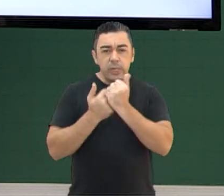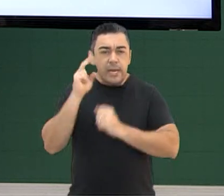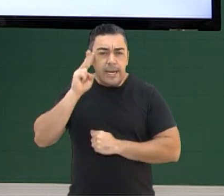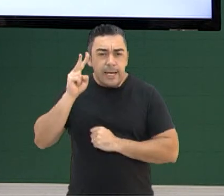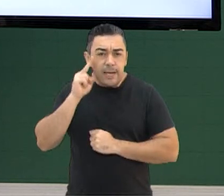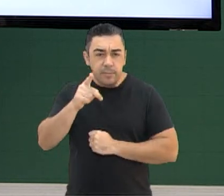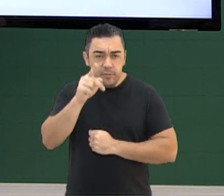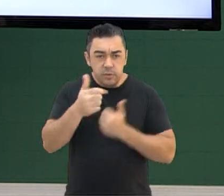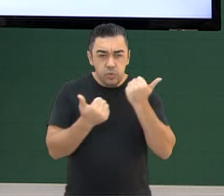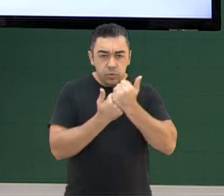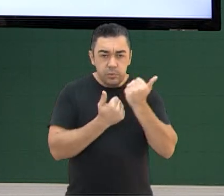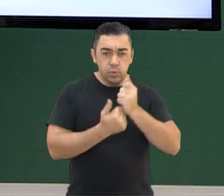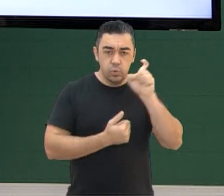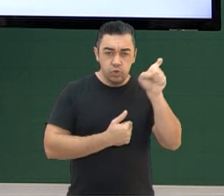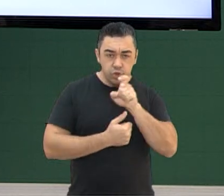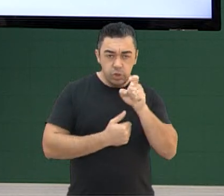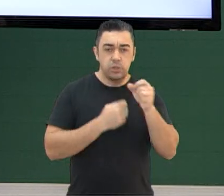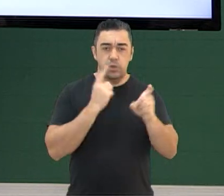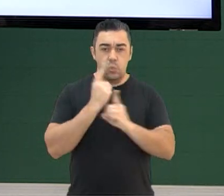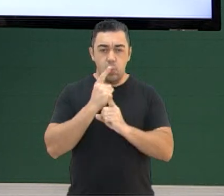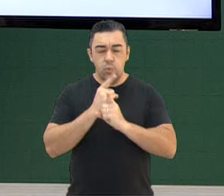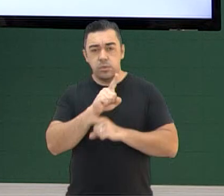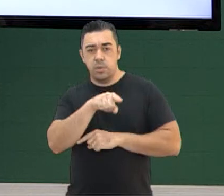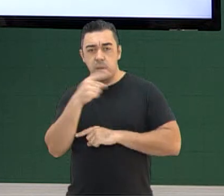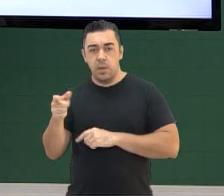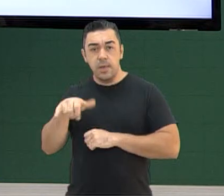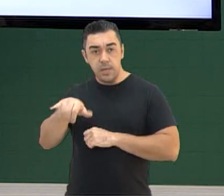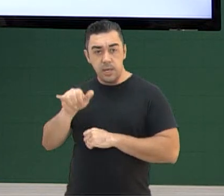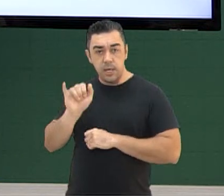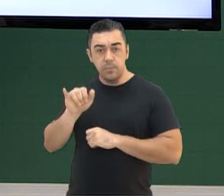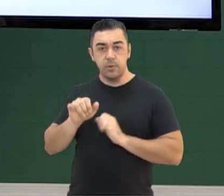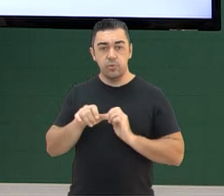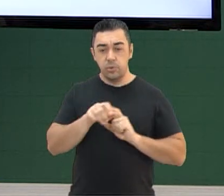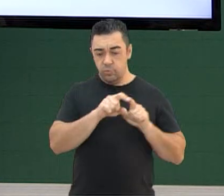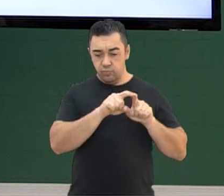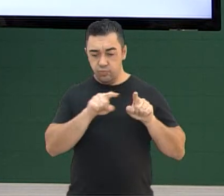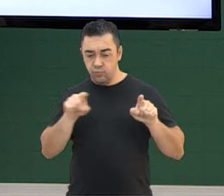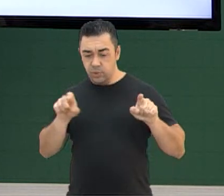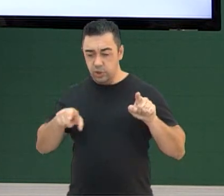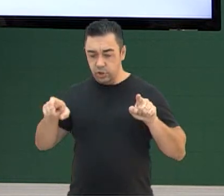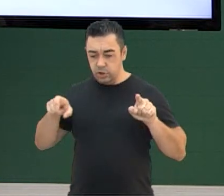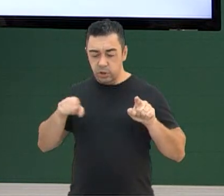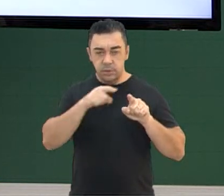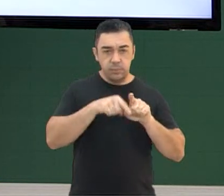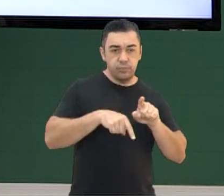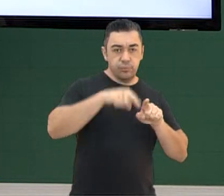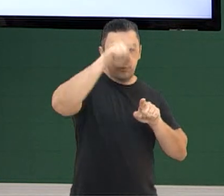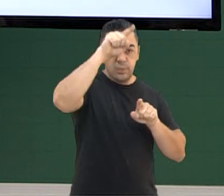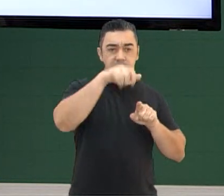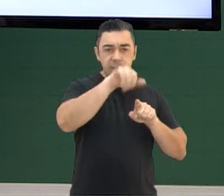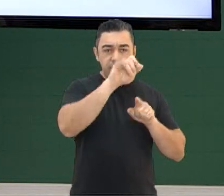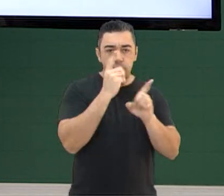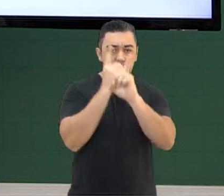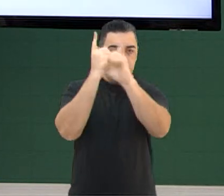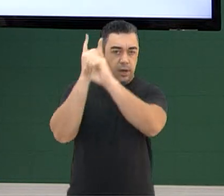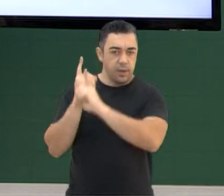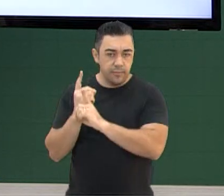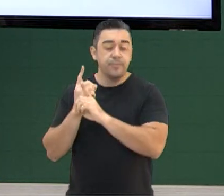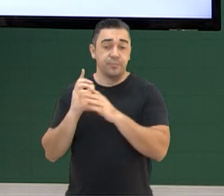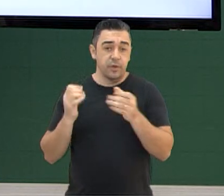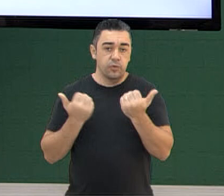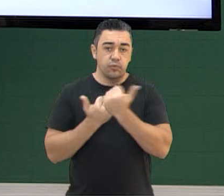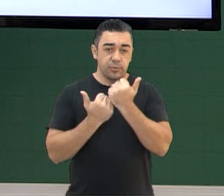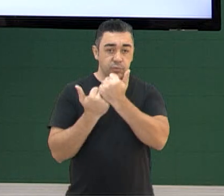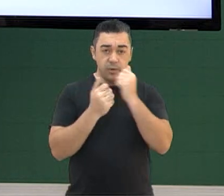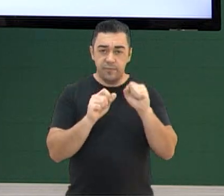tinham que substituir o x para encontrar lá os valores de y? Então, aqui nós vamos fazer essa substituição também. Só que como